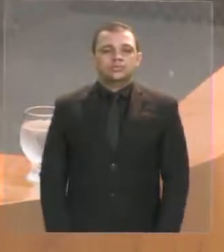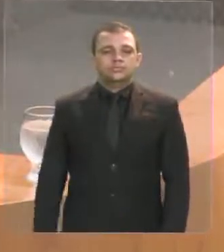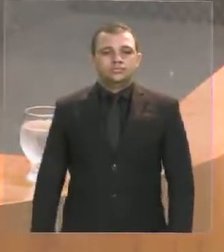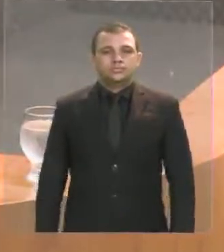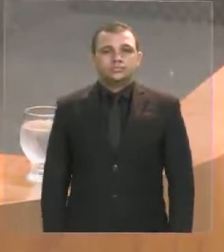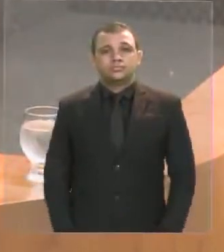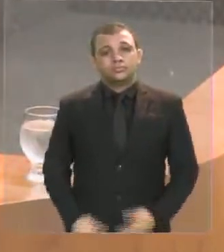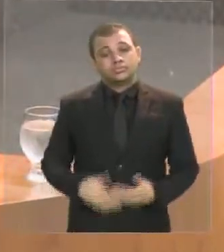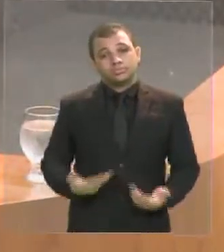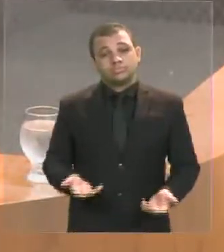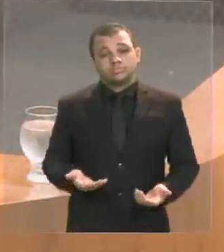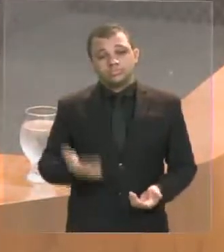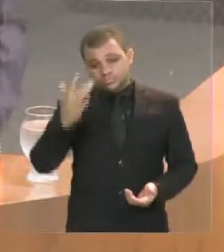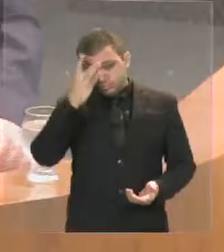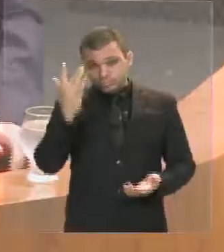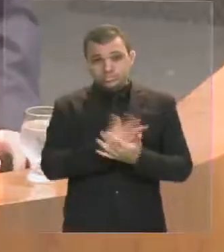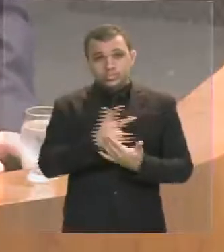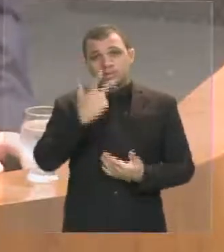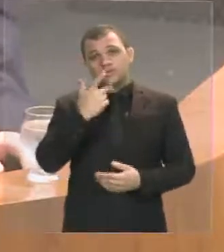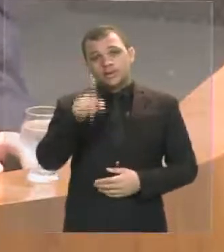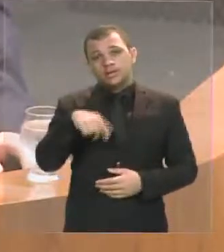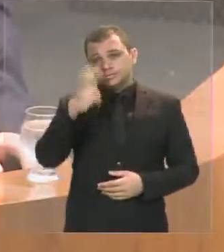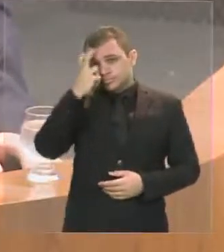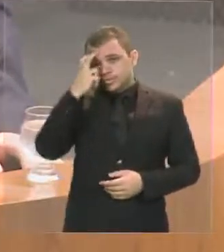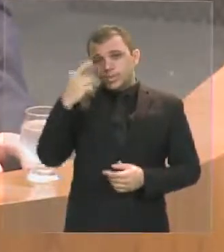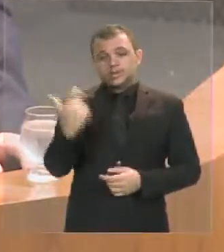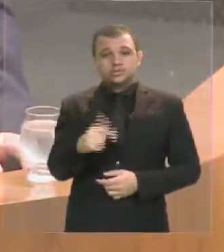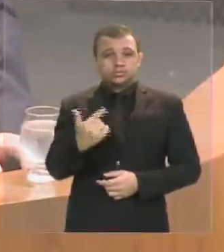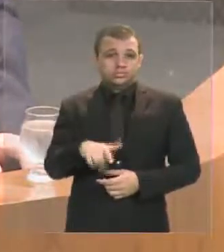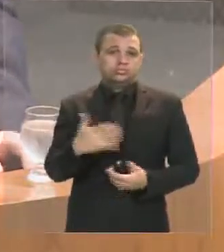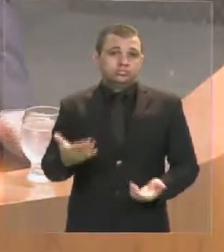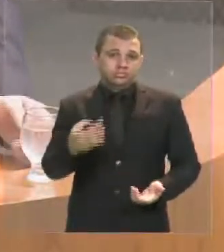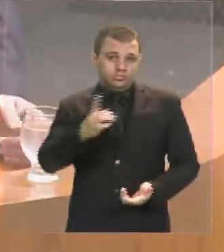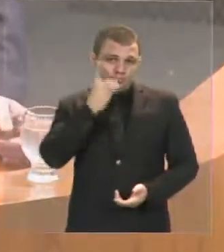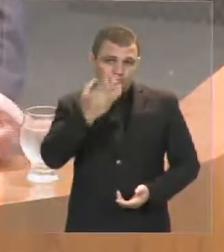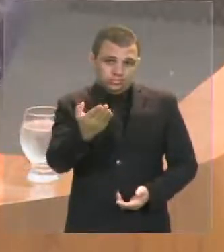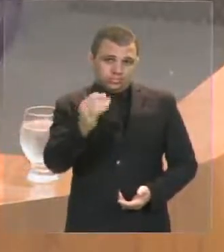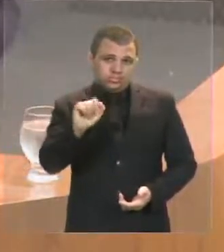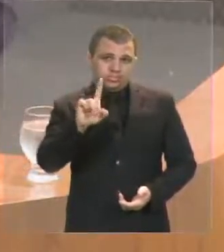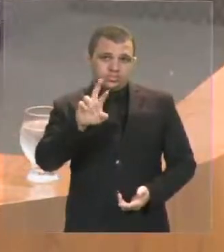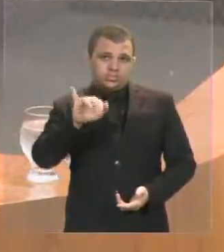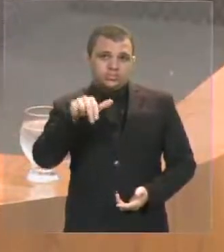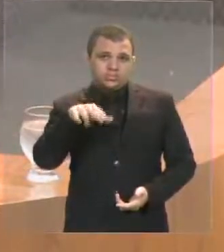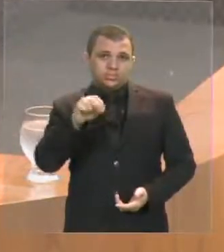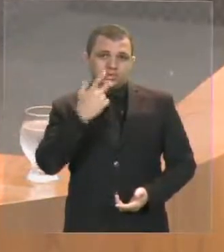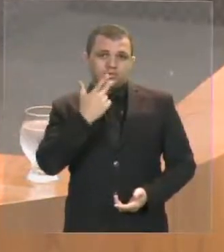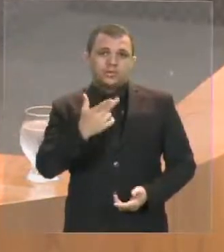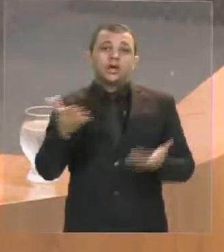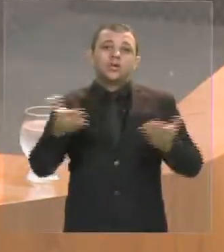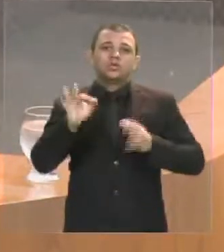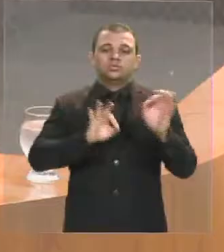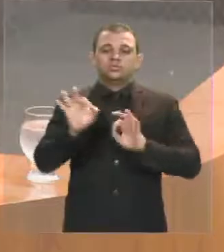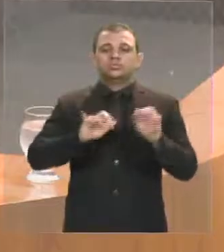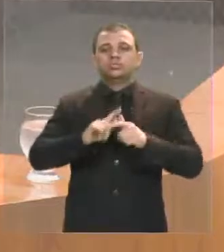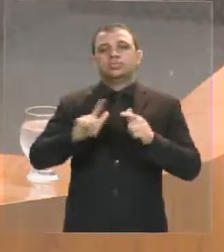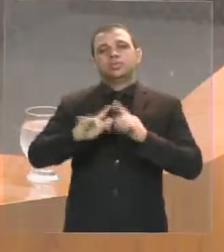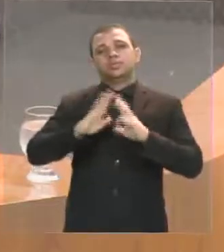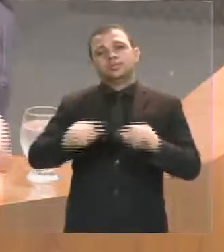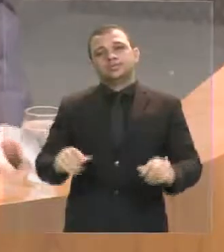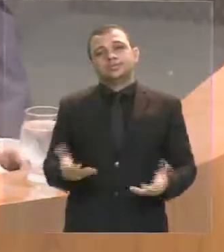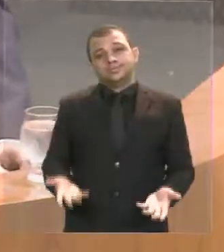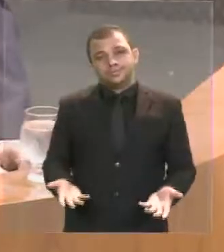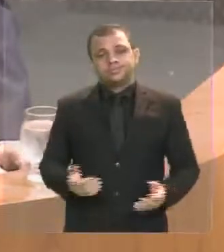Aí, os que ele chama de incompetentes, deputado Adriano, para gerir, hoje estão solucionando esses problemas. E